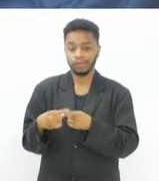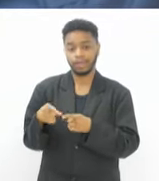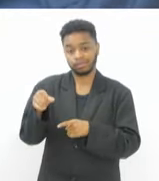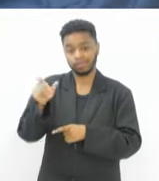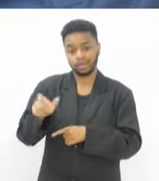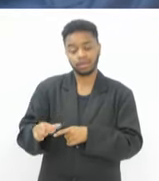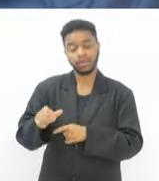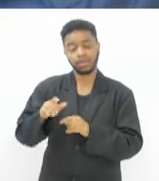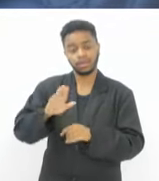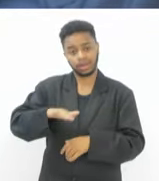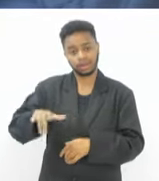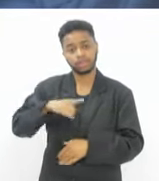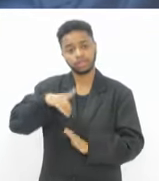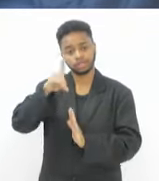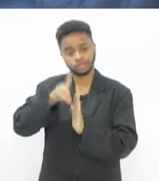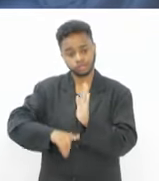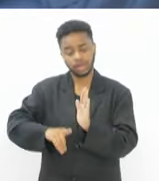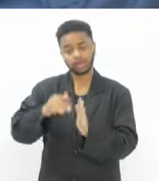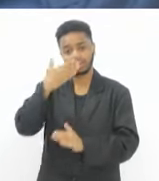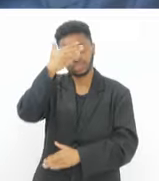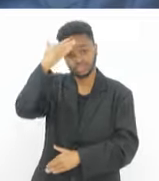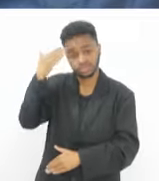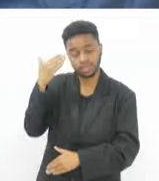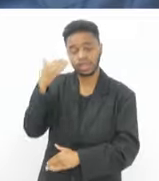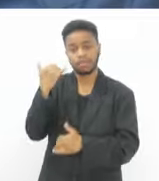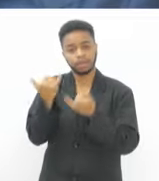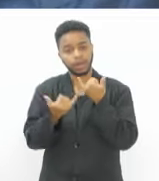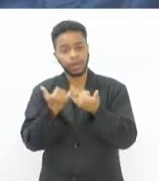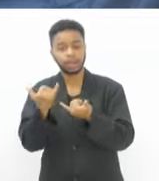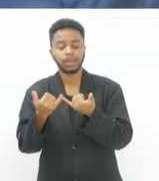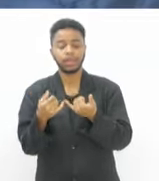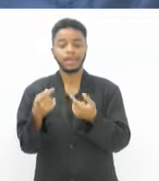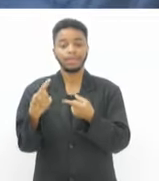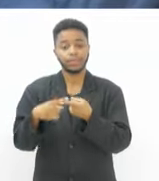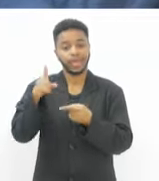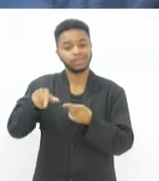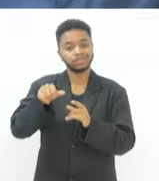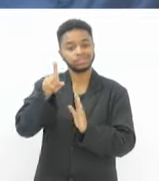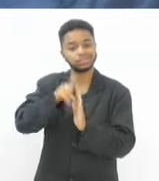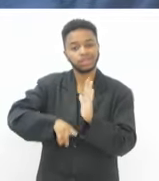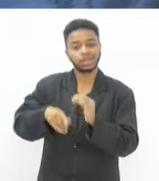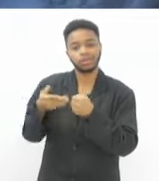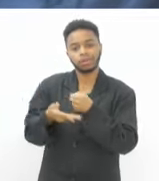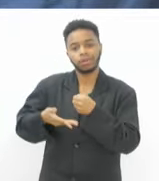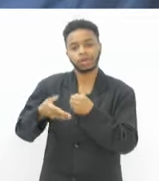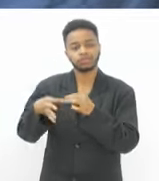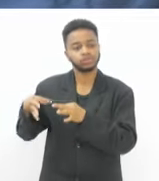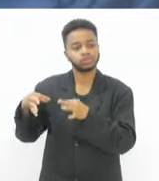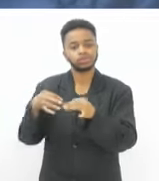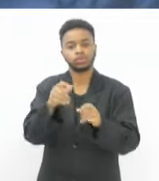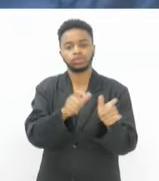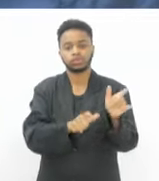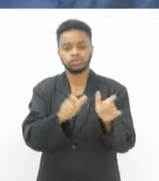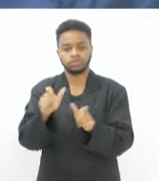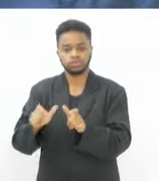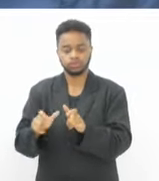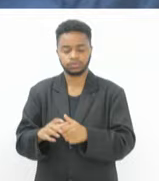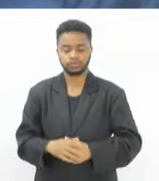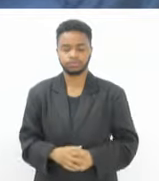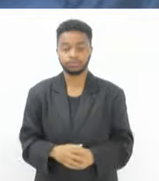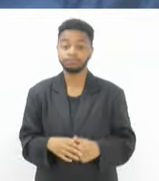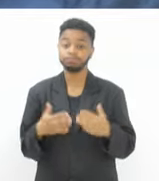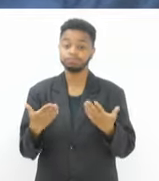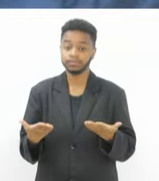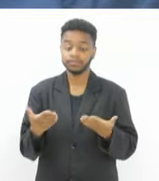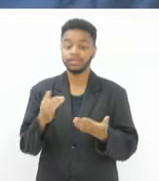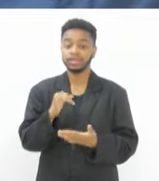direito. O lazer, a espontaneidade é um direito básico de todos nós seres humanos. Então, quando